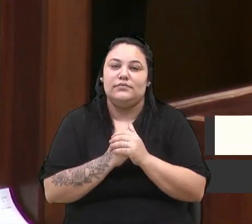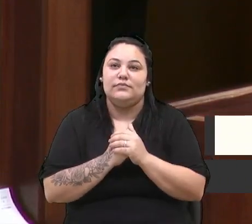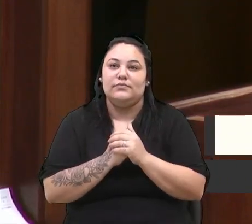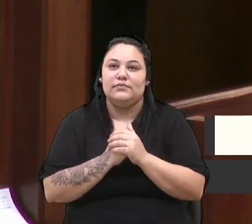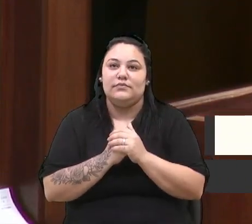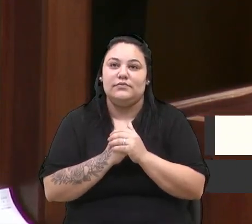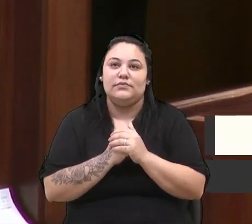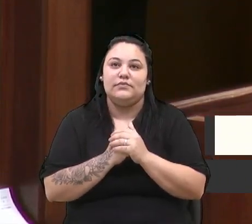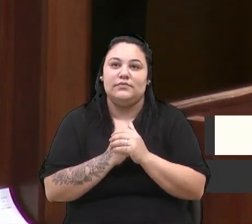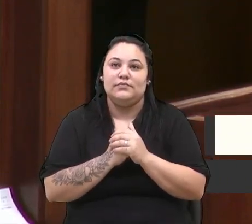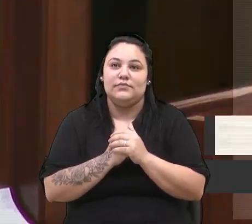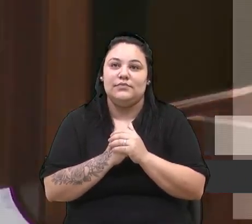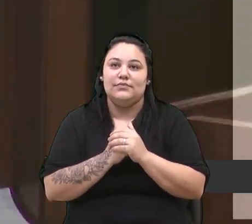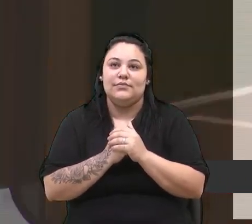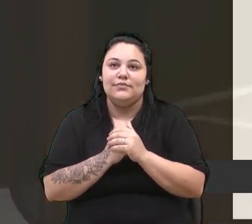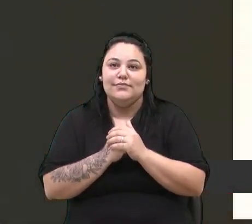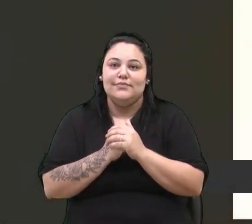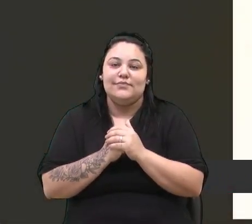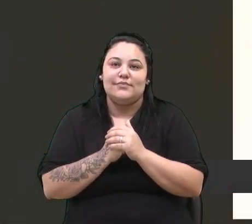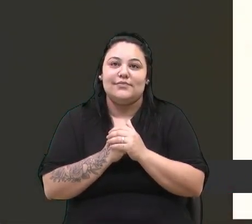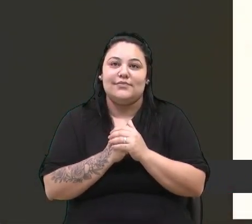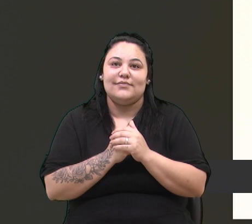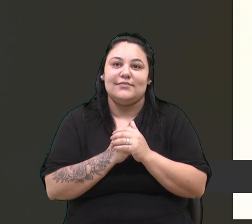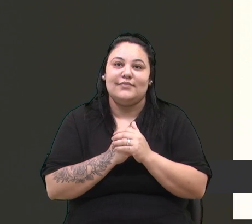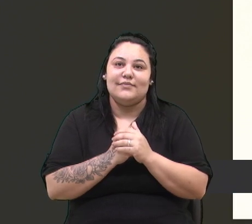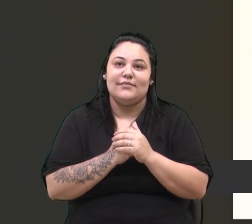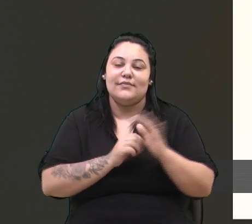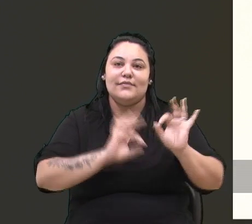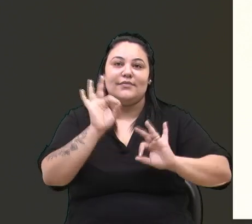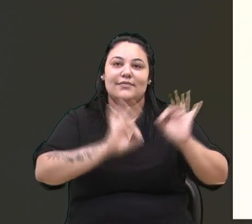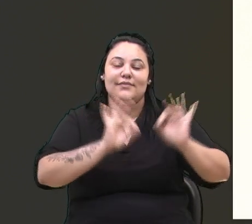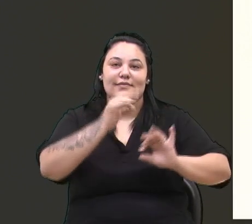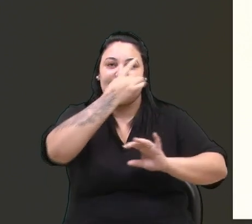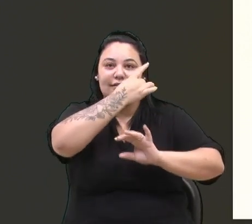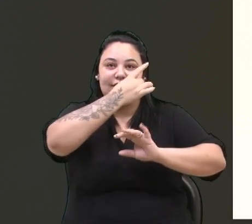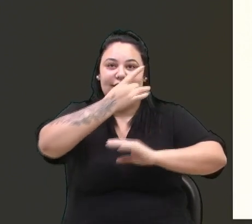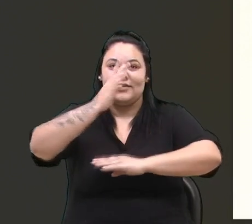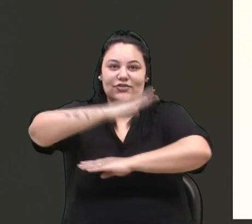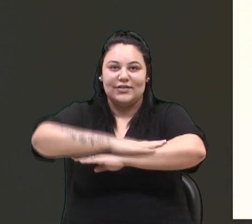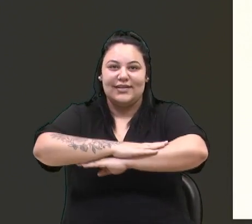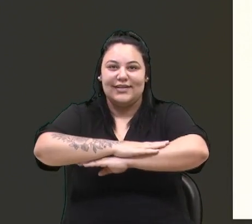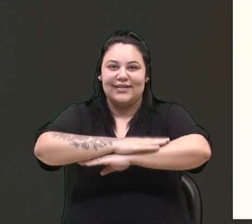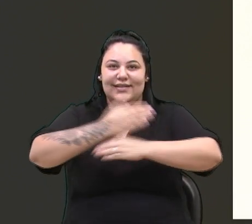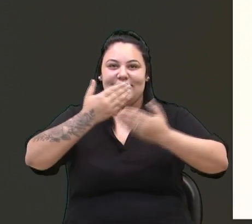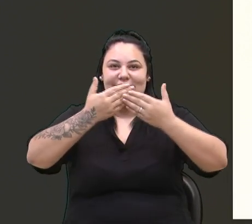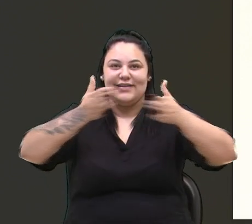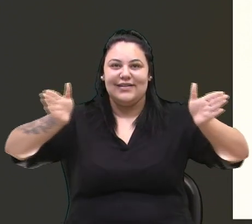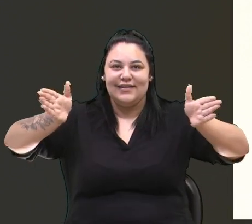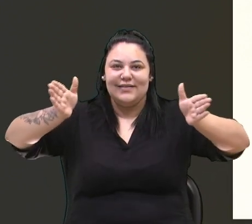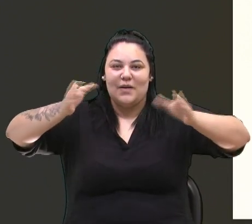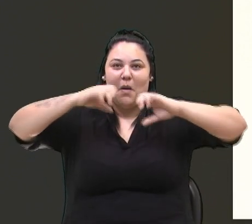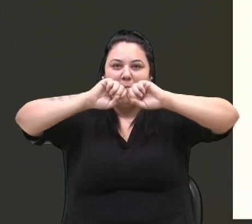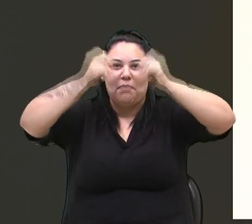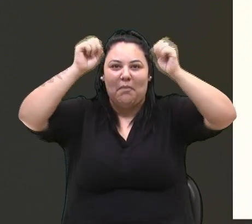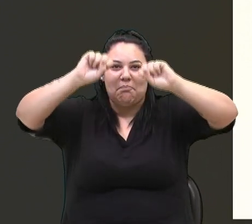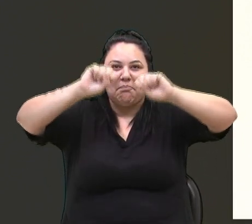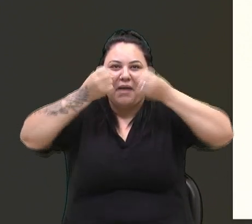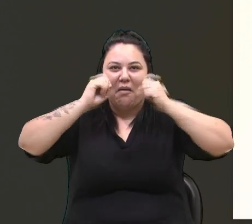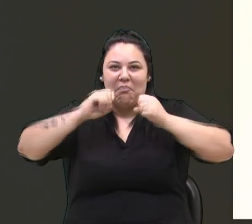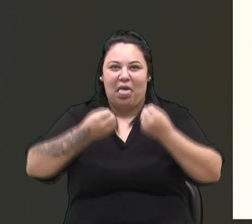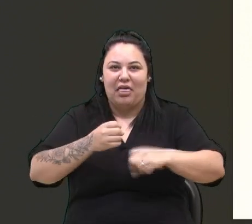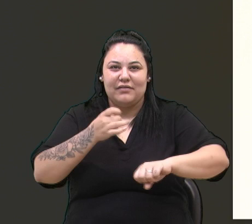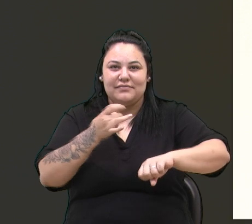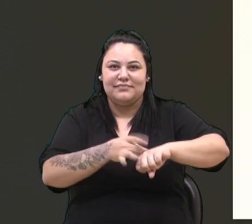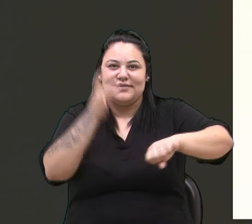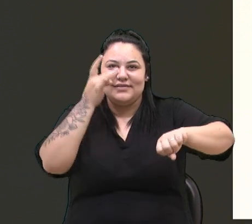Começando a falar um pouquinho da teoria das janelas quebradas. Muitos de vocês já devem ter escutado sobre isso. E a teoria das